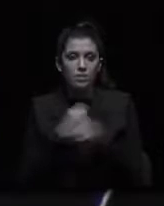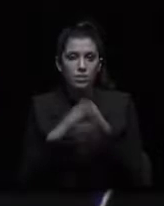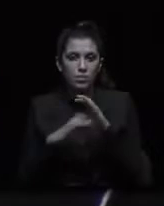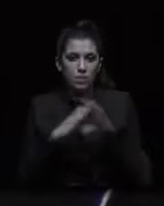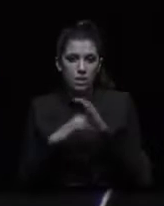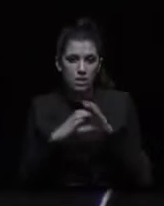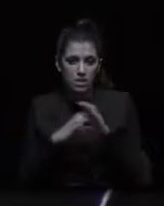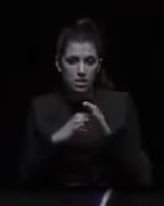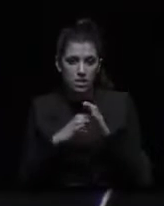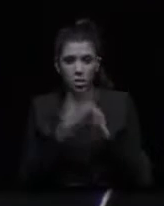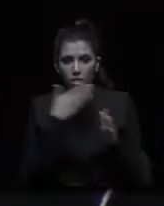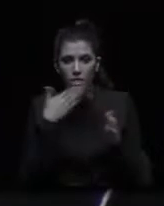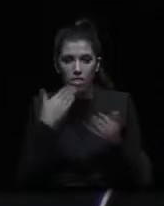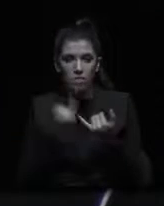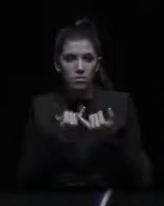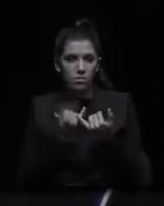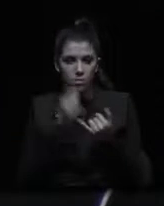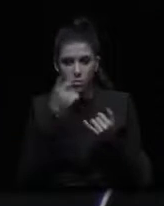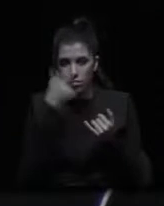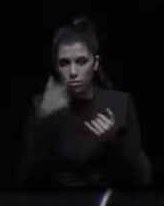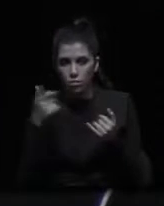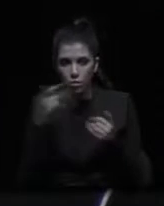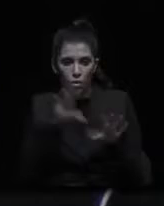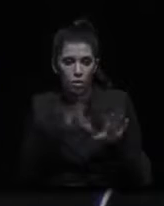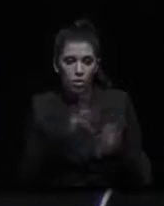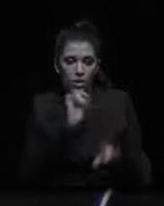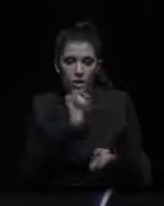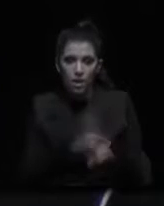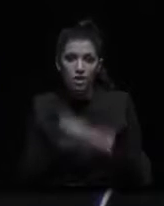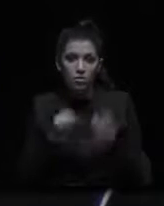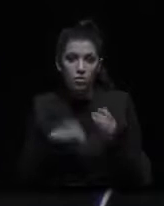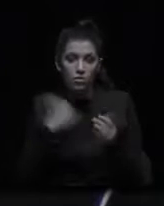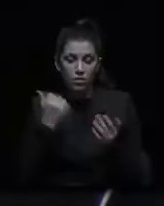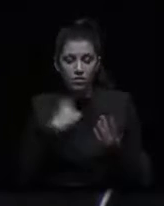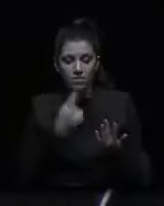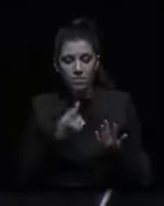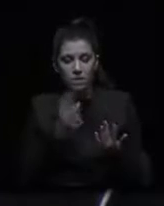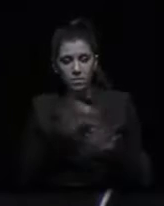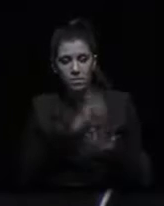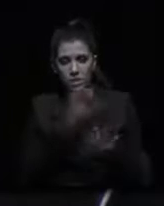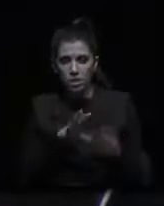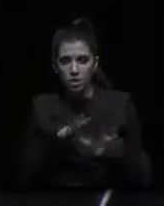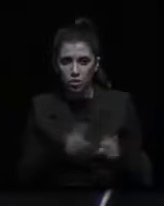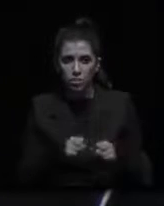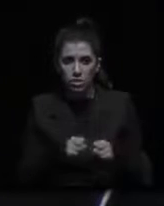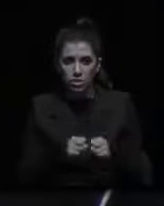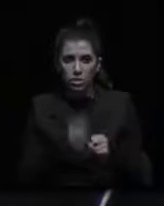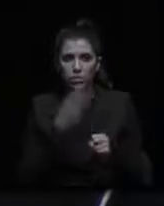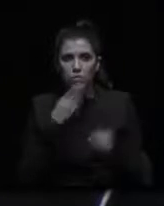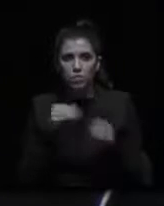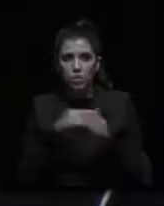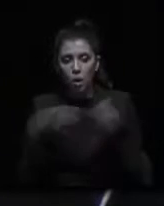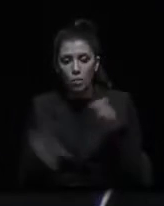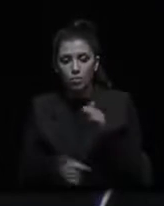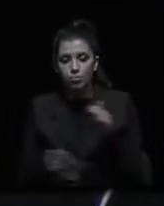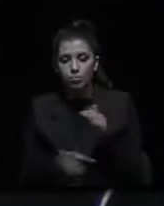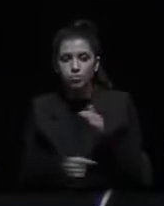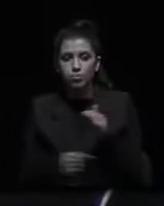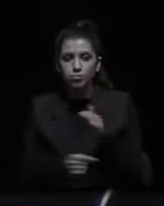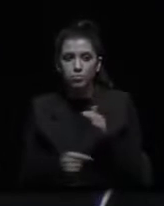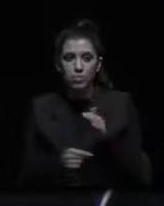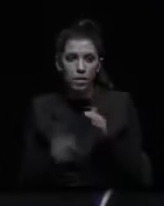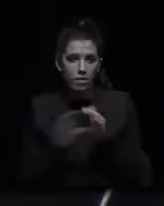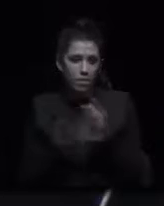eletrónicas acessíveis ao público. Os verdes têm vindo a qualificar essa taxa de ocupação do subsolo tanto pela forma